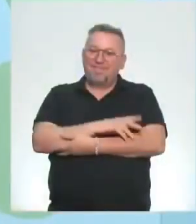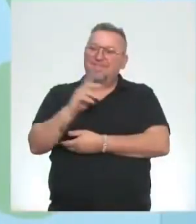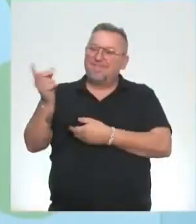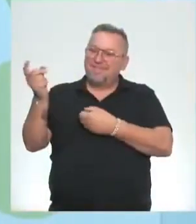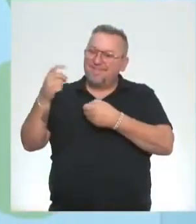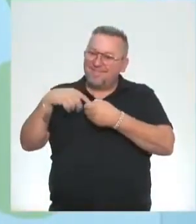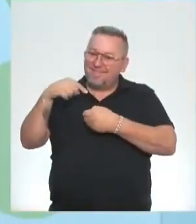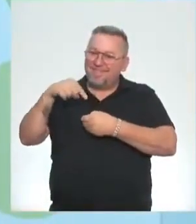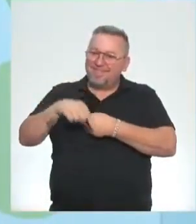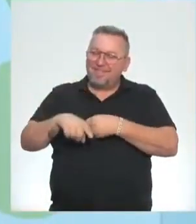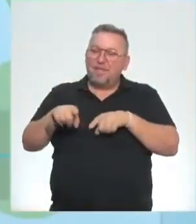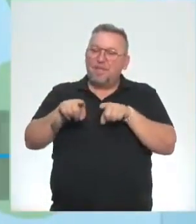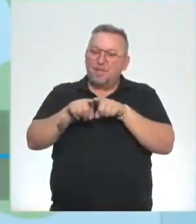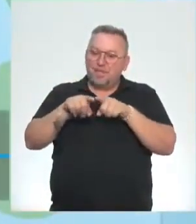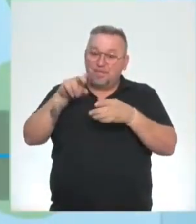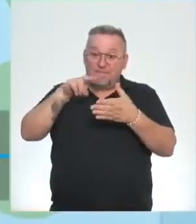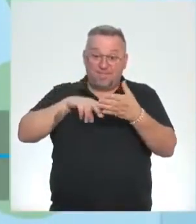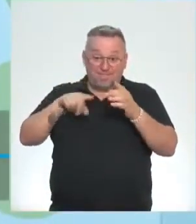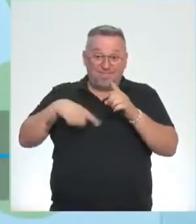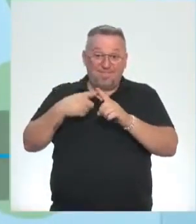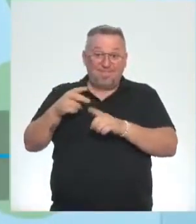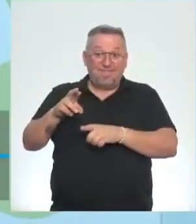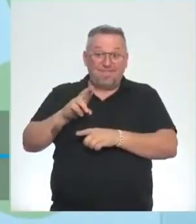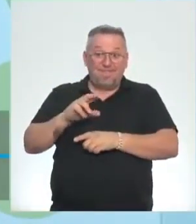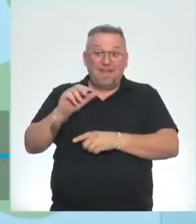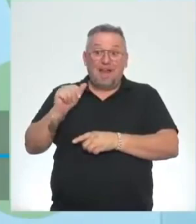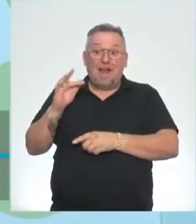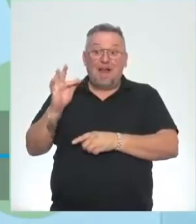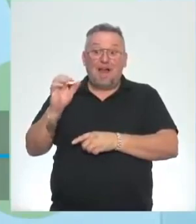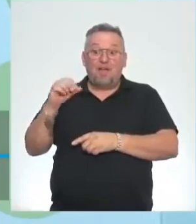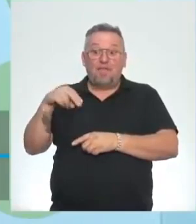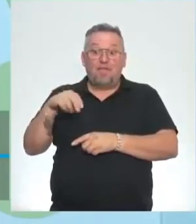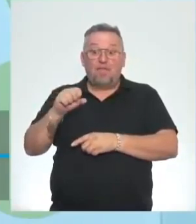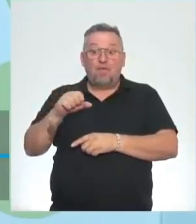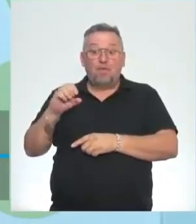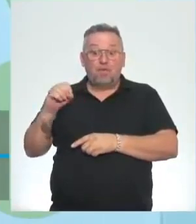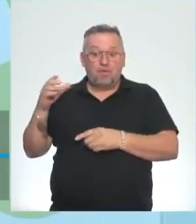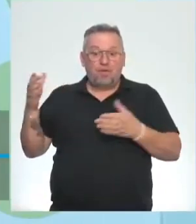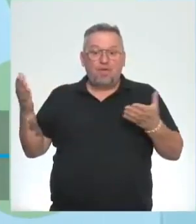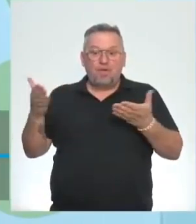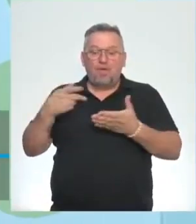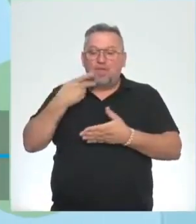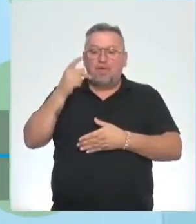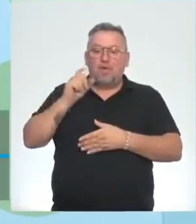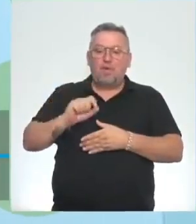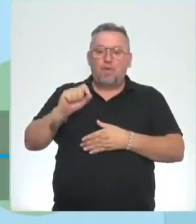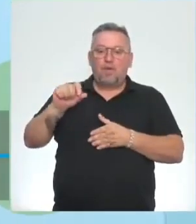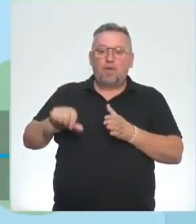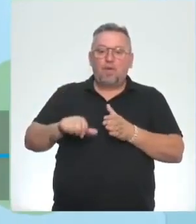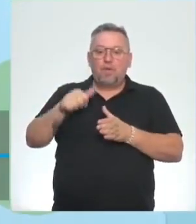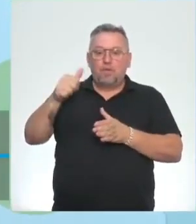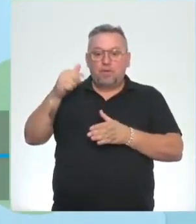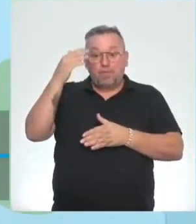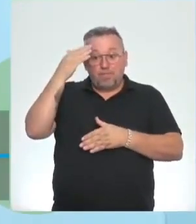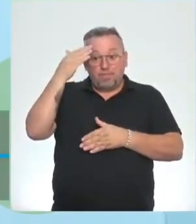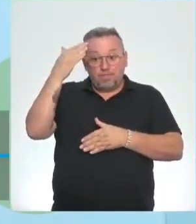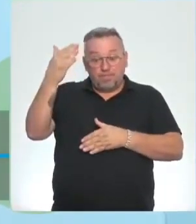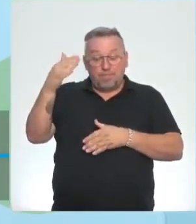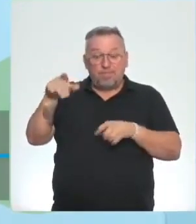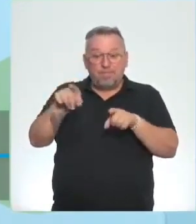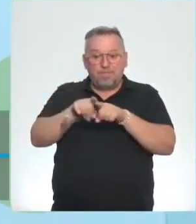Voltamos aqui e eu vou ler de novo mais uma resposta do Afonso, que está bem participativo hoje. Ele diz o seguinte: o primeiro, agradecimentos